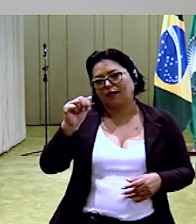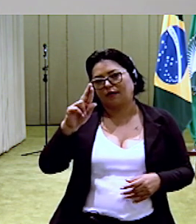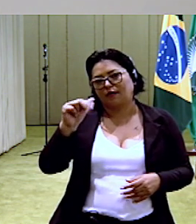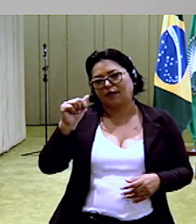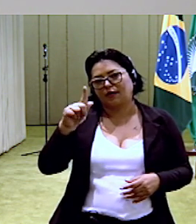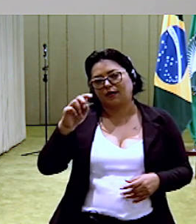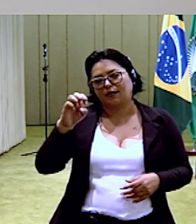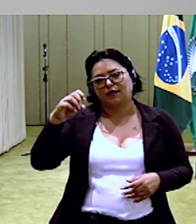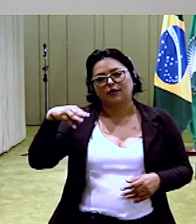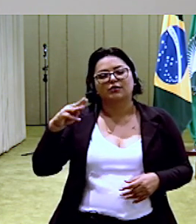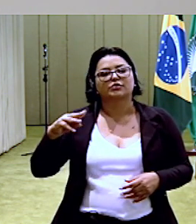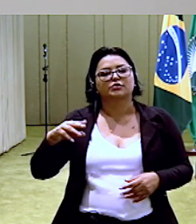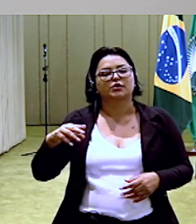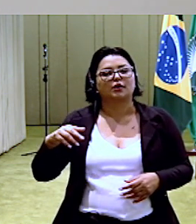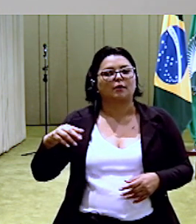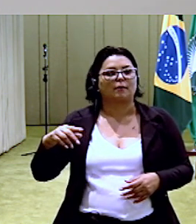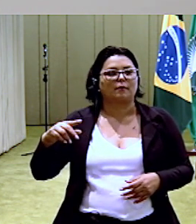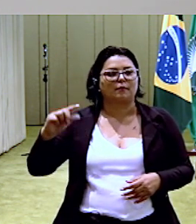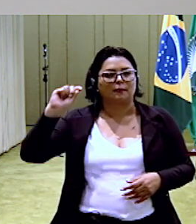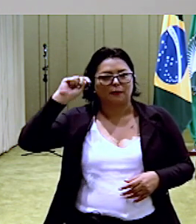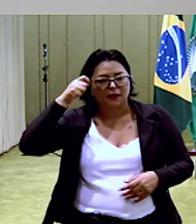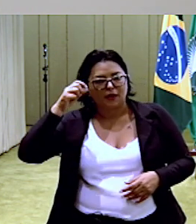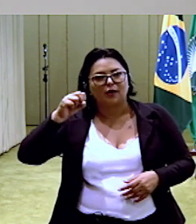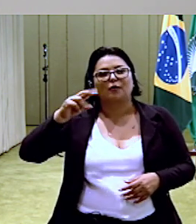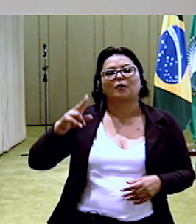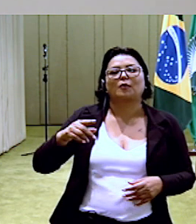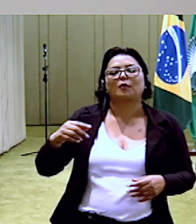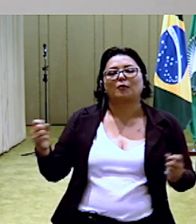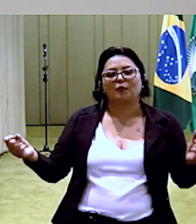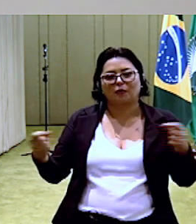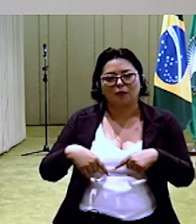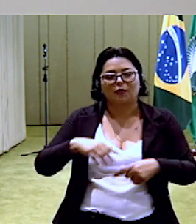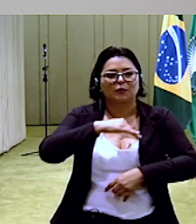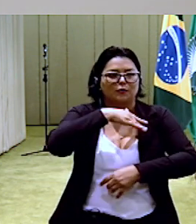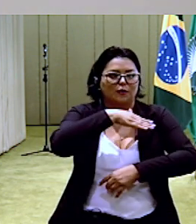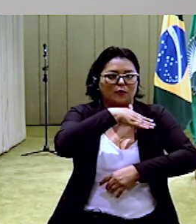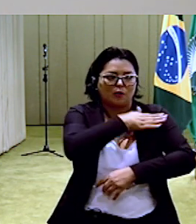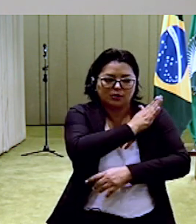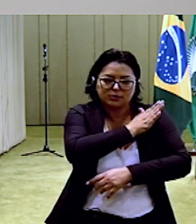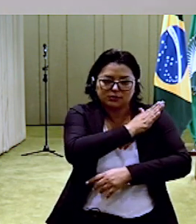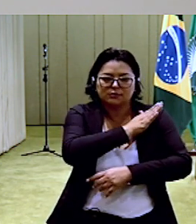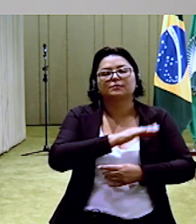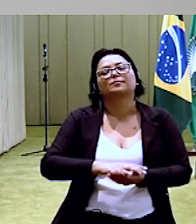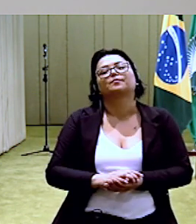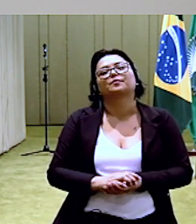gente ainda está discutindo para ver qual é a melhor forma de avançar. E também nos fundos de Venture Capital e Private Equity